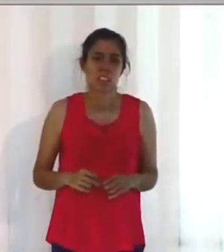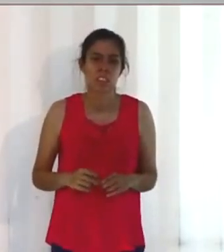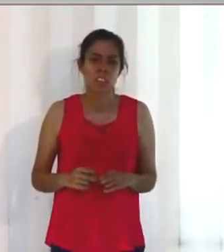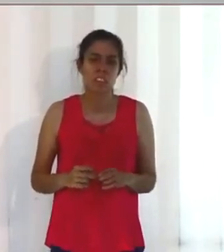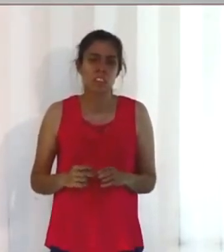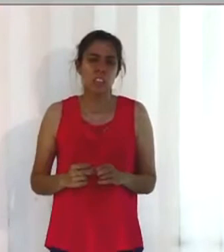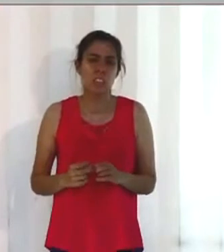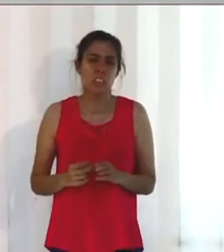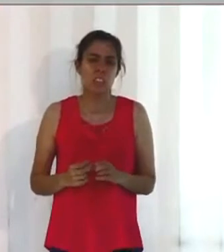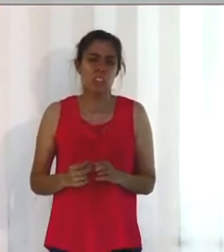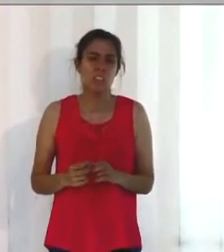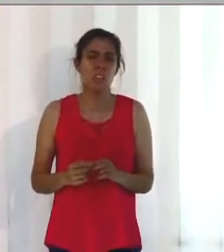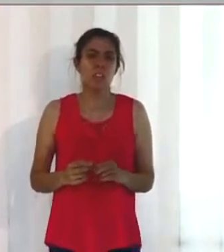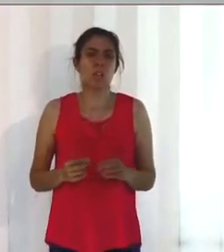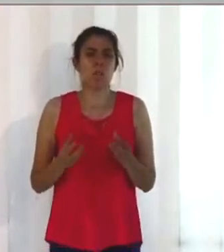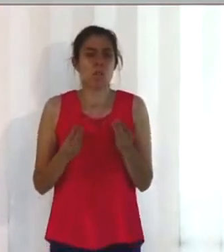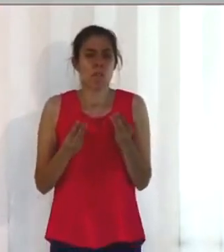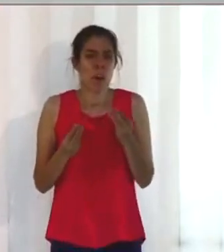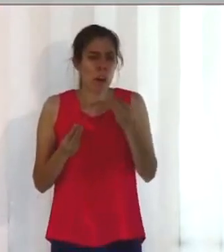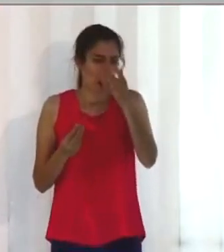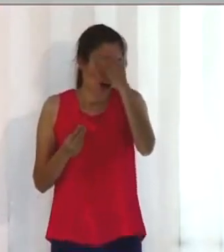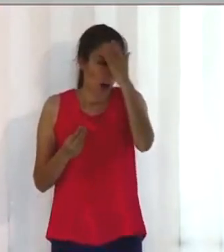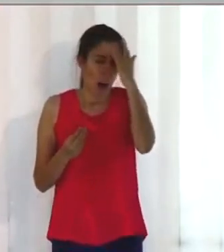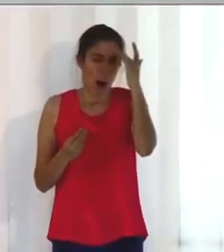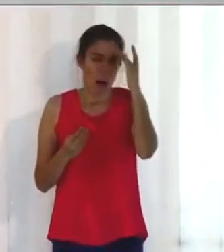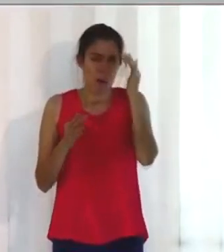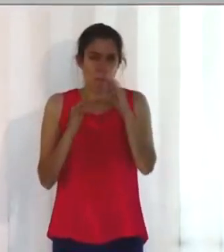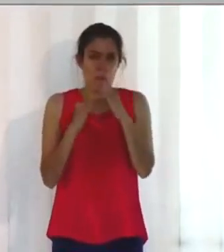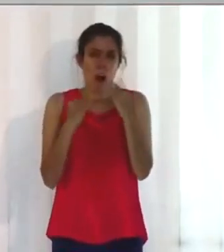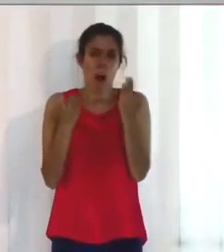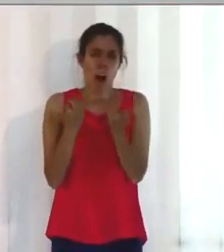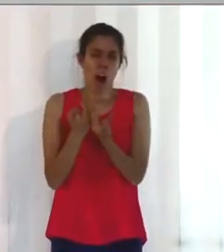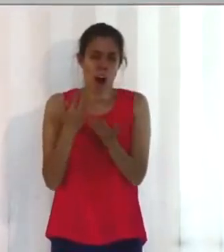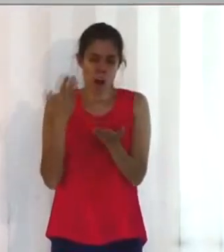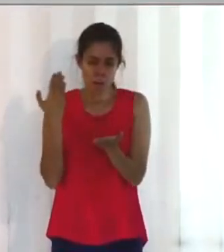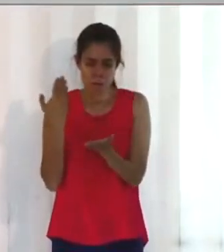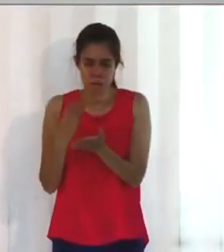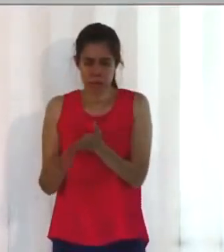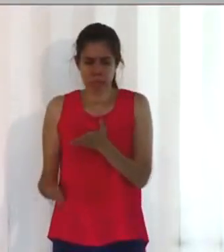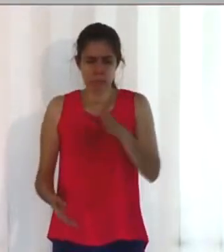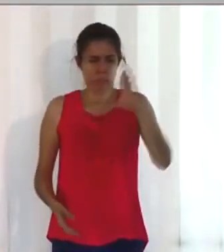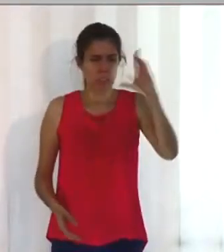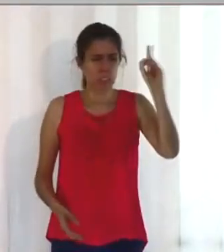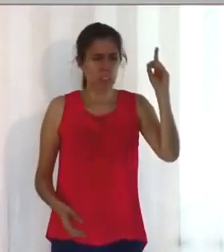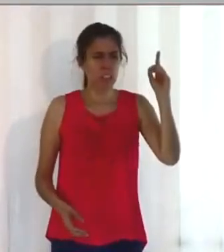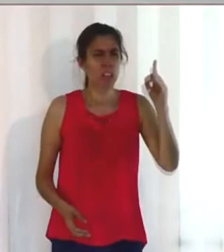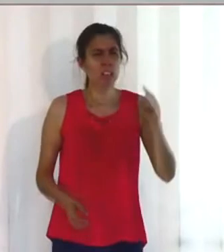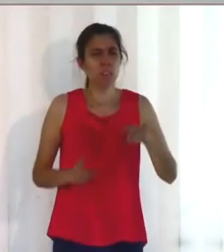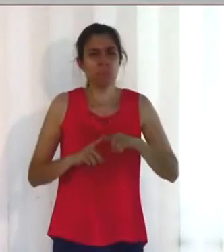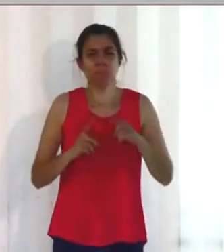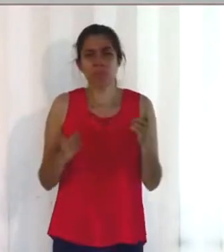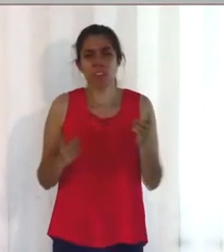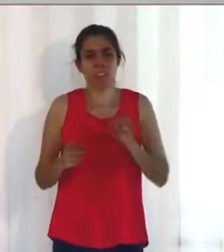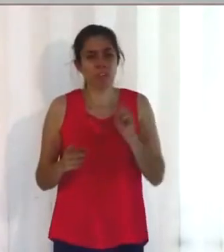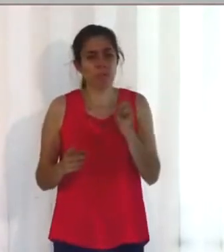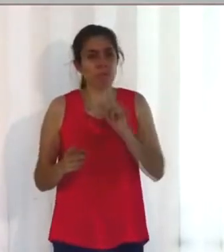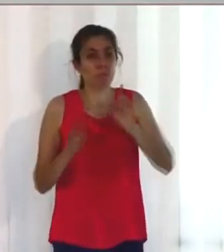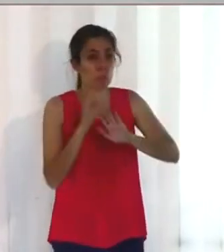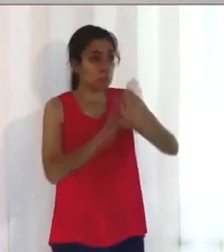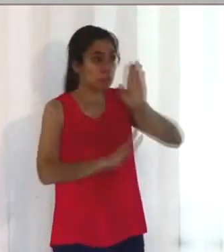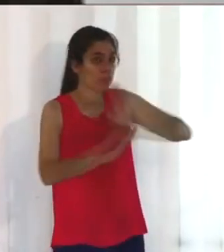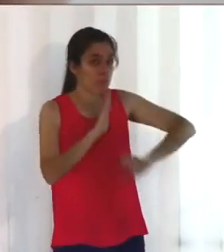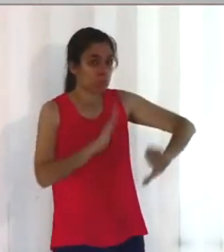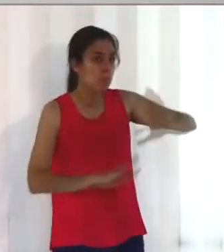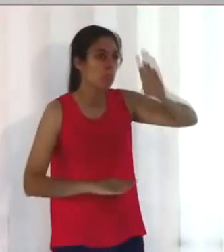famílias estão perdendo seus entes queridos, mas não se voltam para adorar a Deus? Alguns inclusive